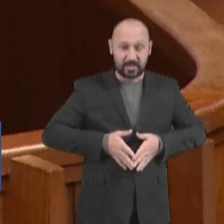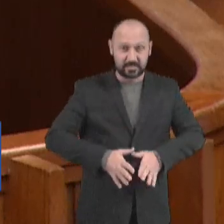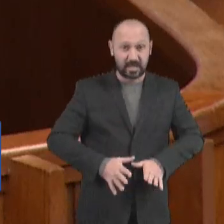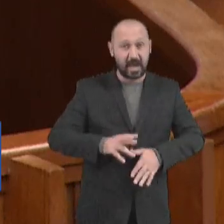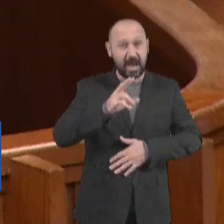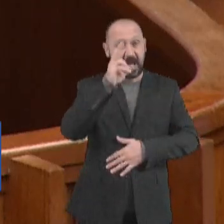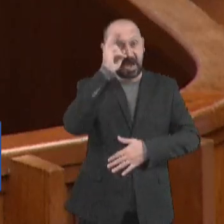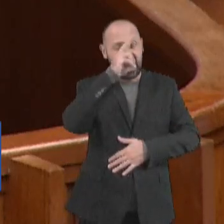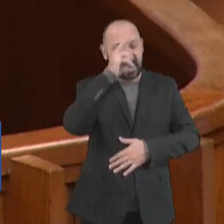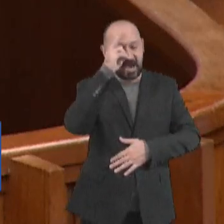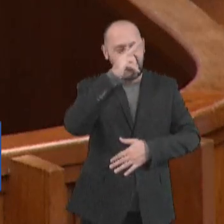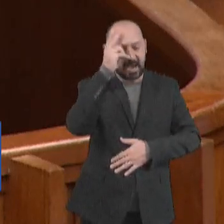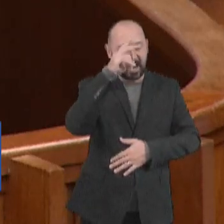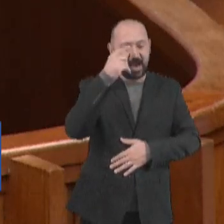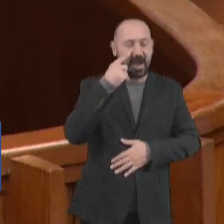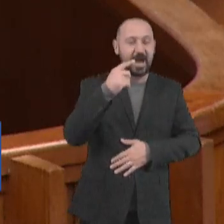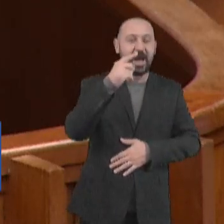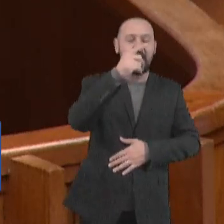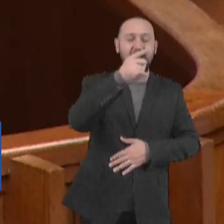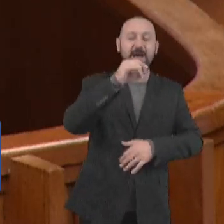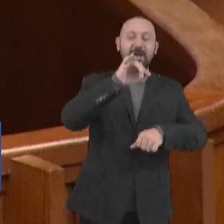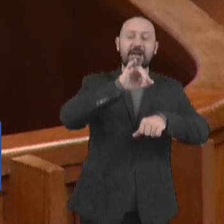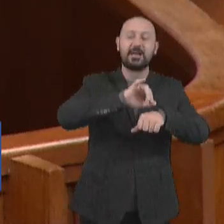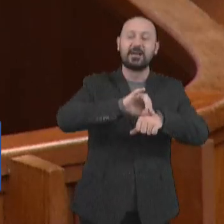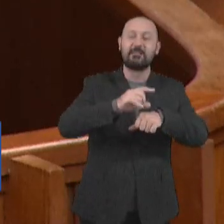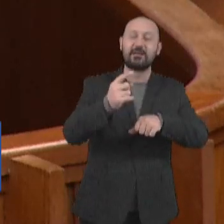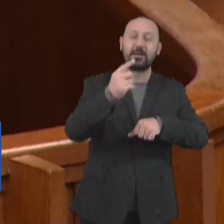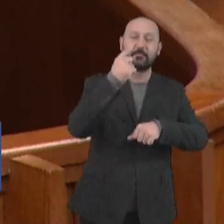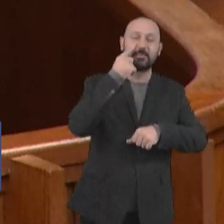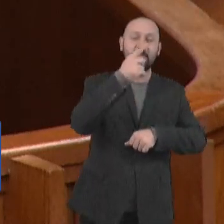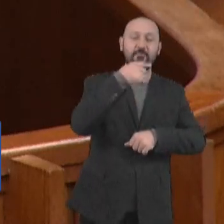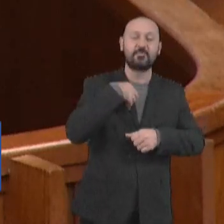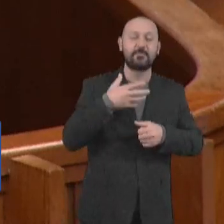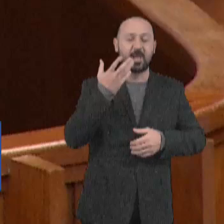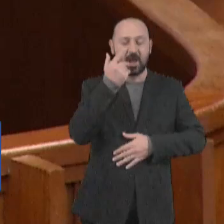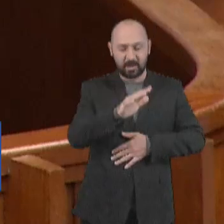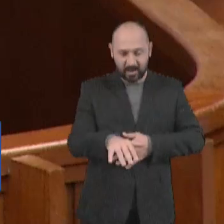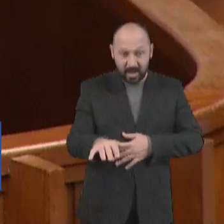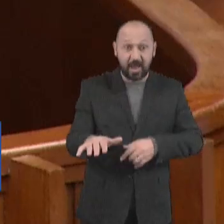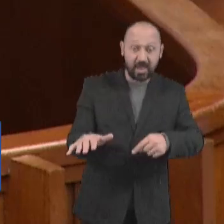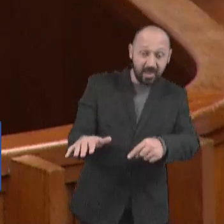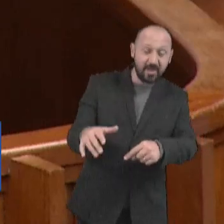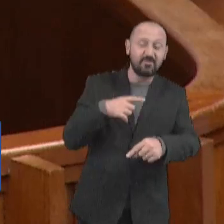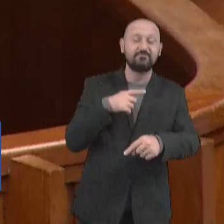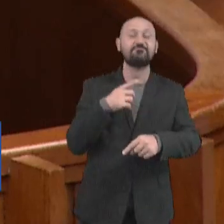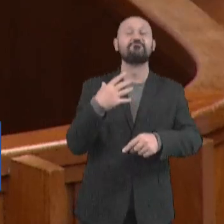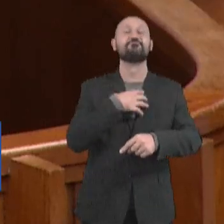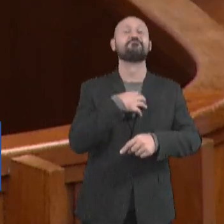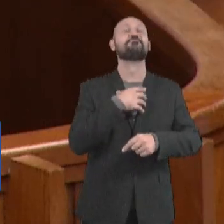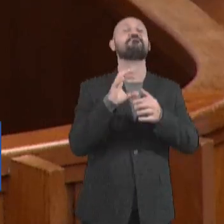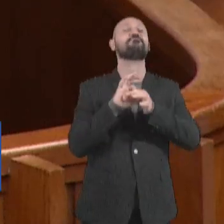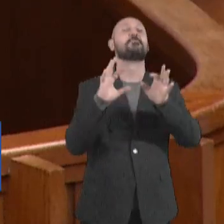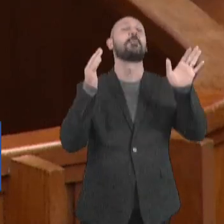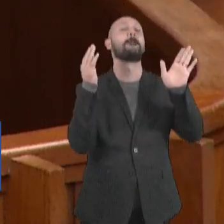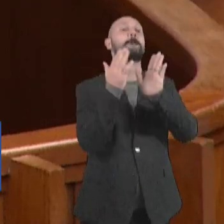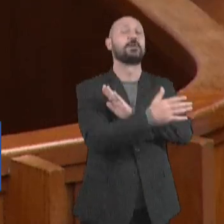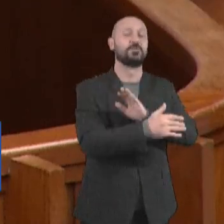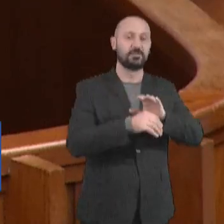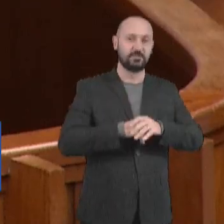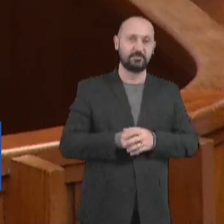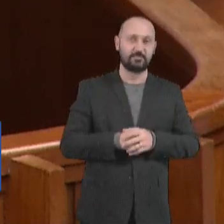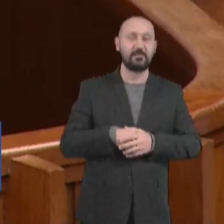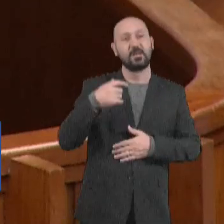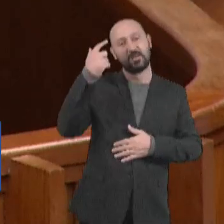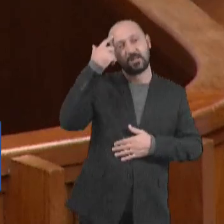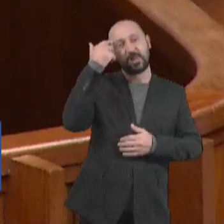Eu lembro Assunção da minha infância, que é quando criança me deixou partir. O